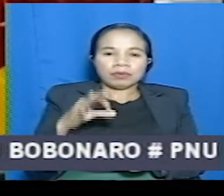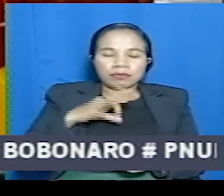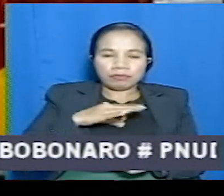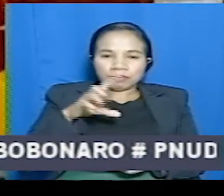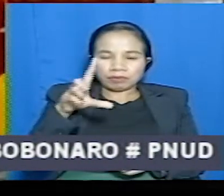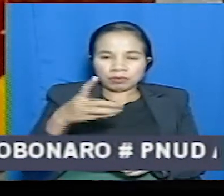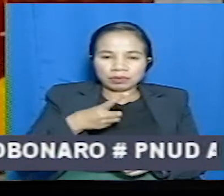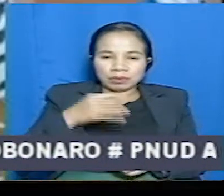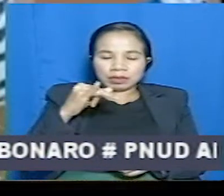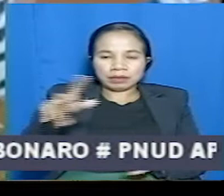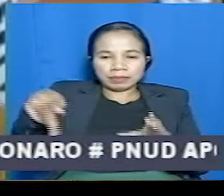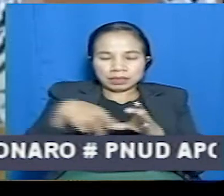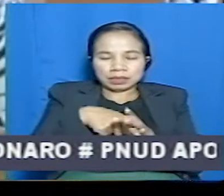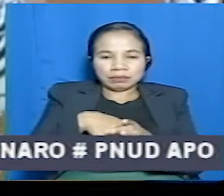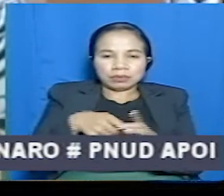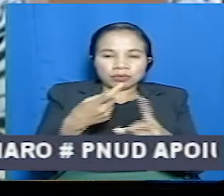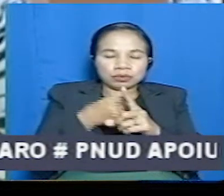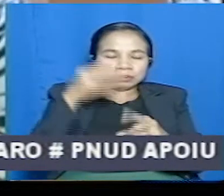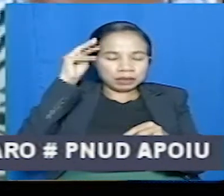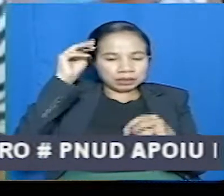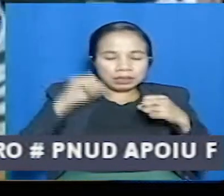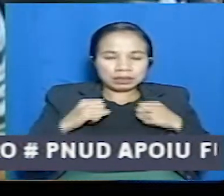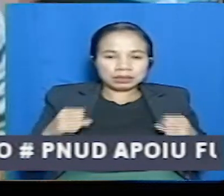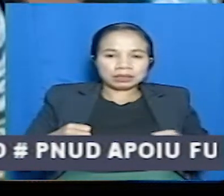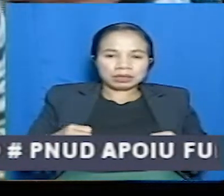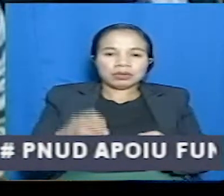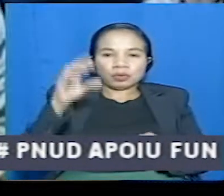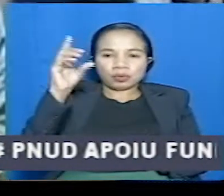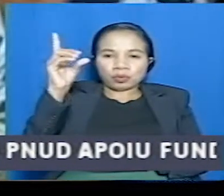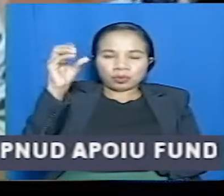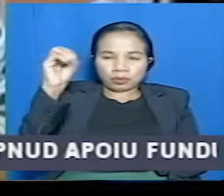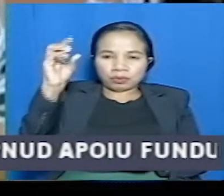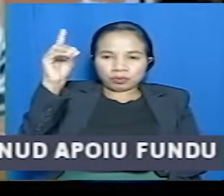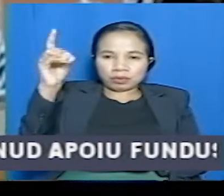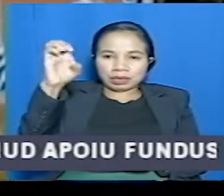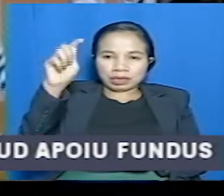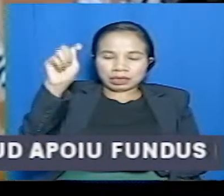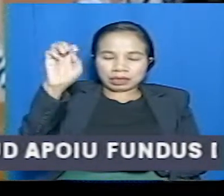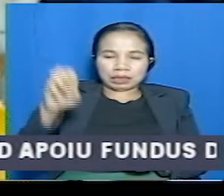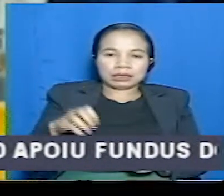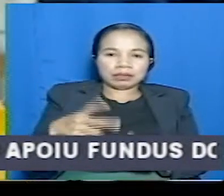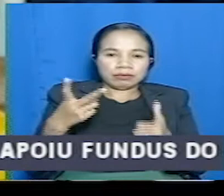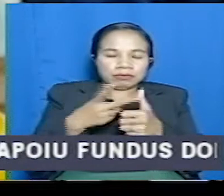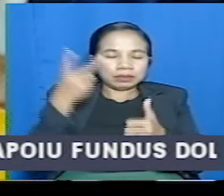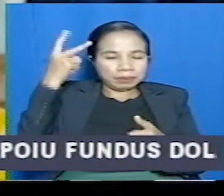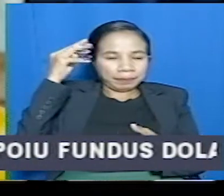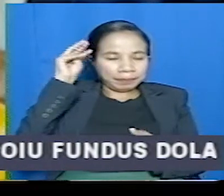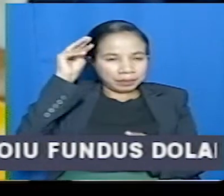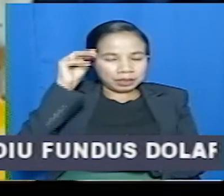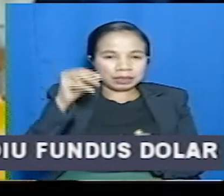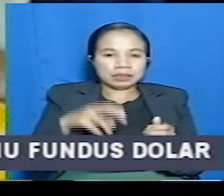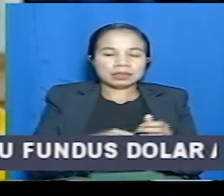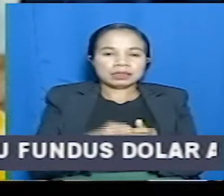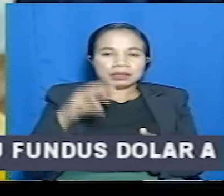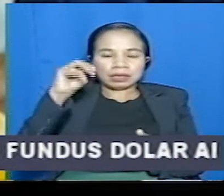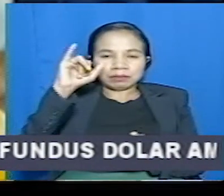Dili participa Husi ministra Saudi, Odete Maria Freitas Belo, vice-ministro interior, Diretor